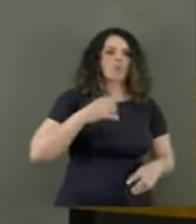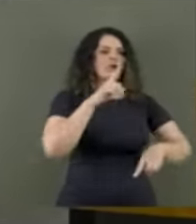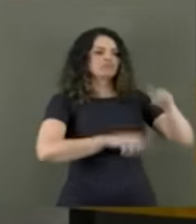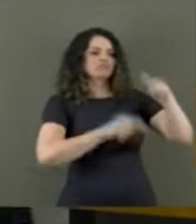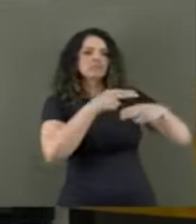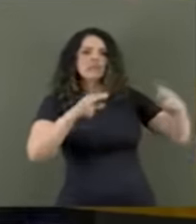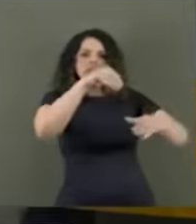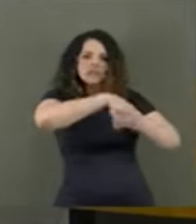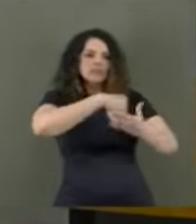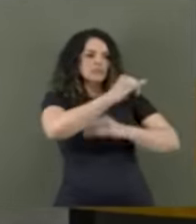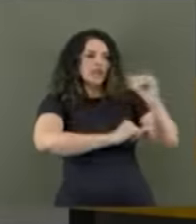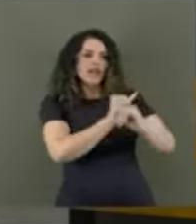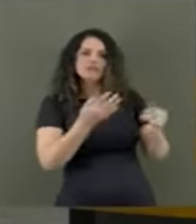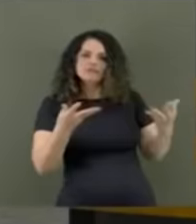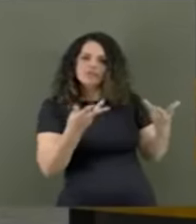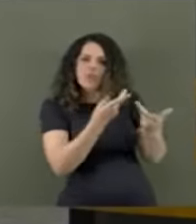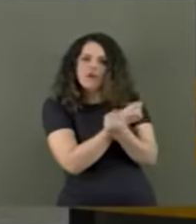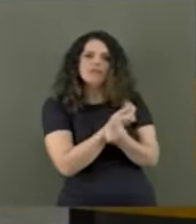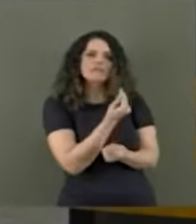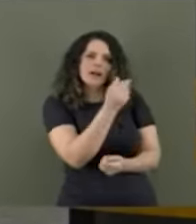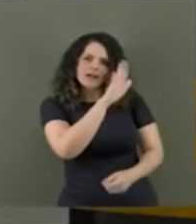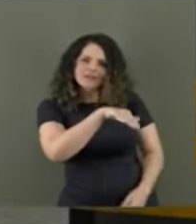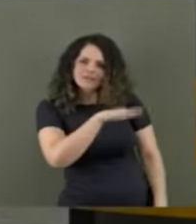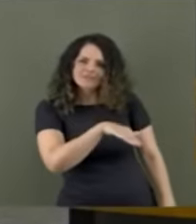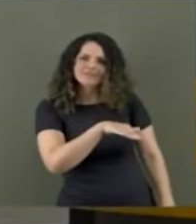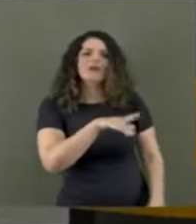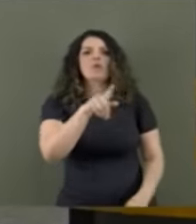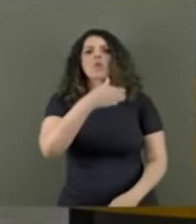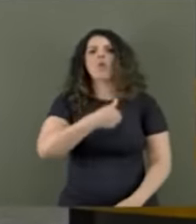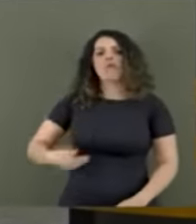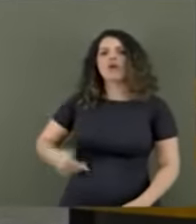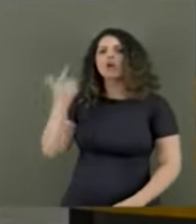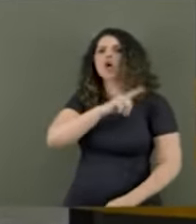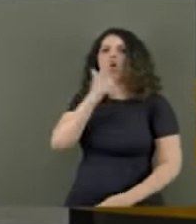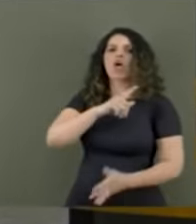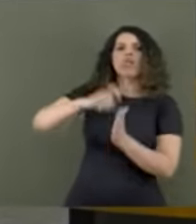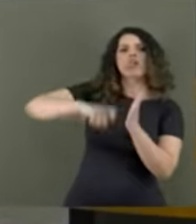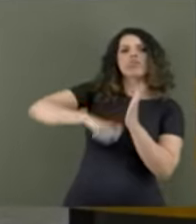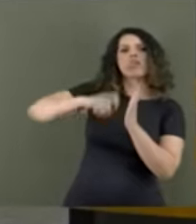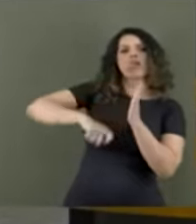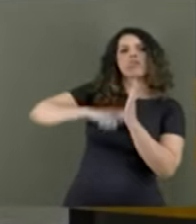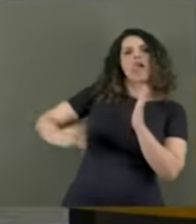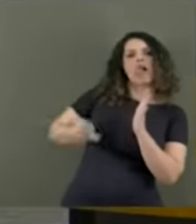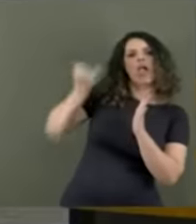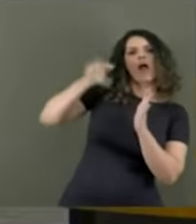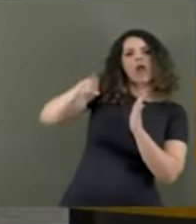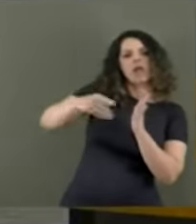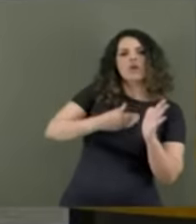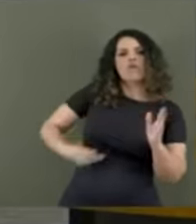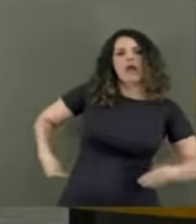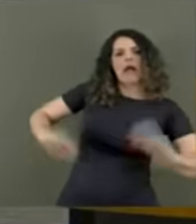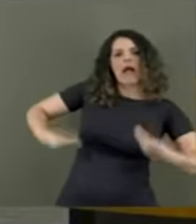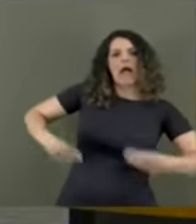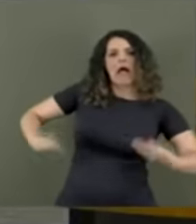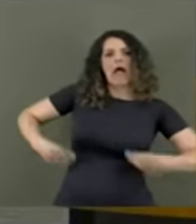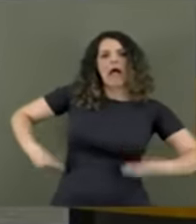artigos de qualidade a um baixo preço o governo continua gastando mas não é gastando com saúde não é